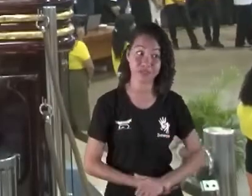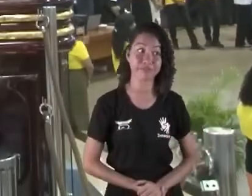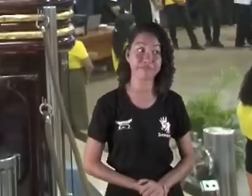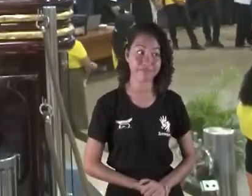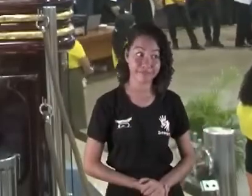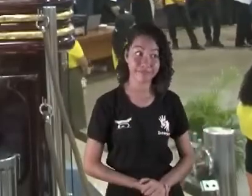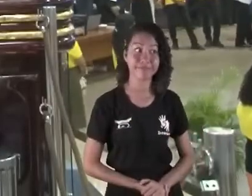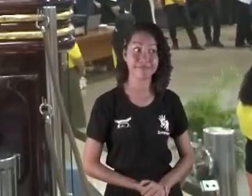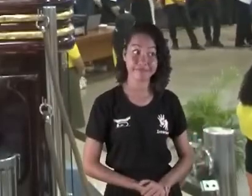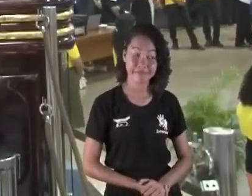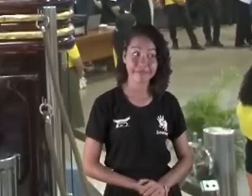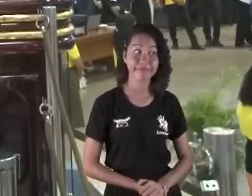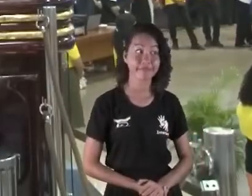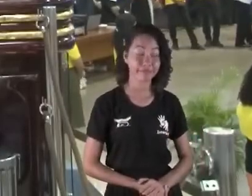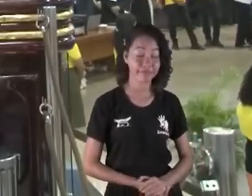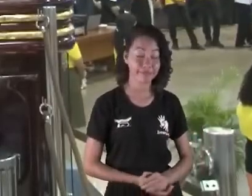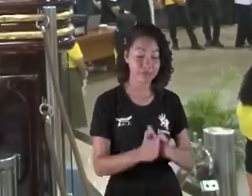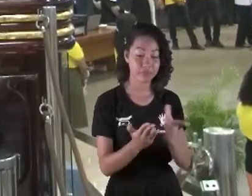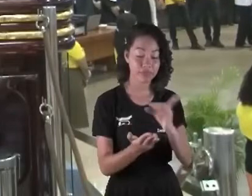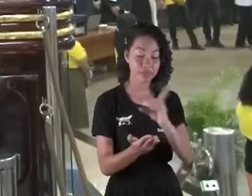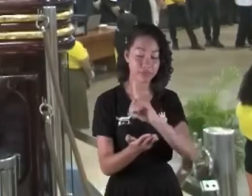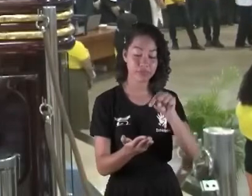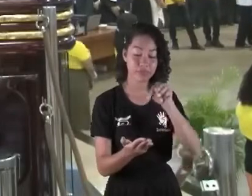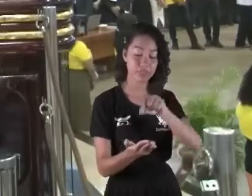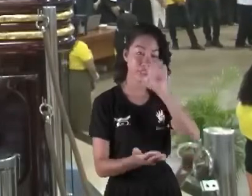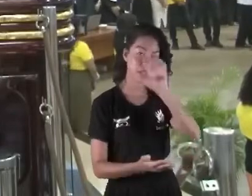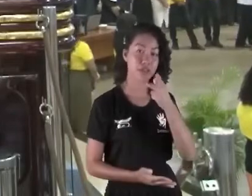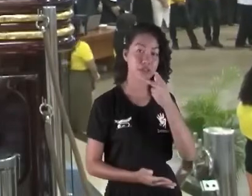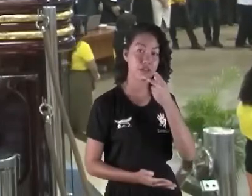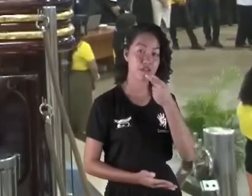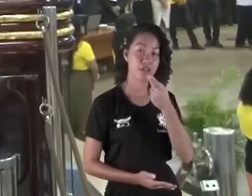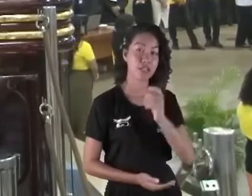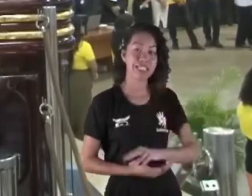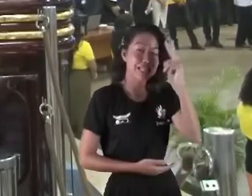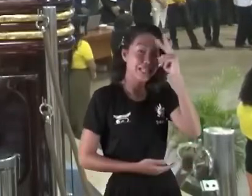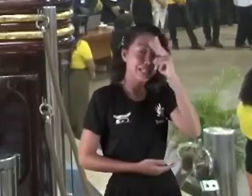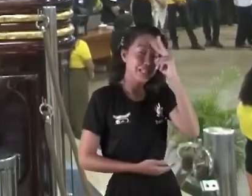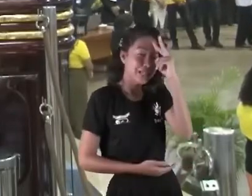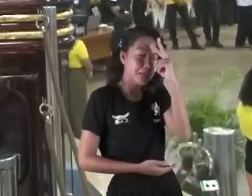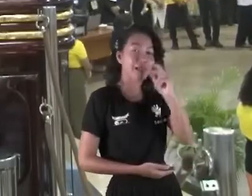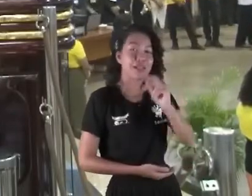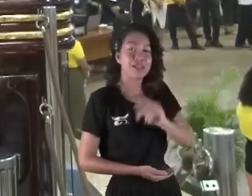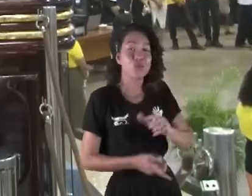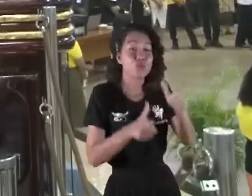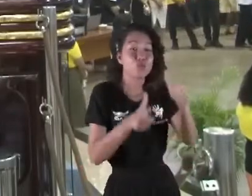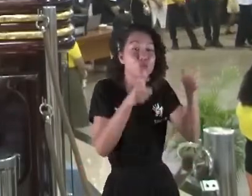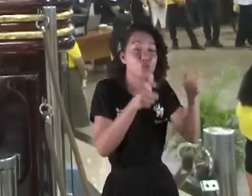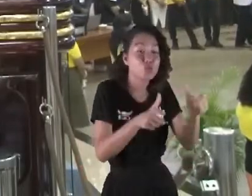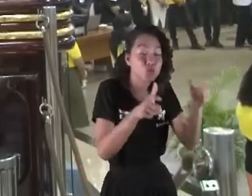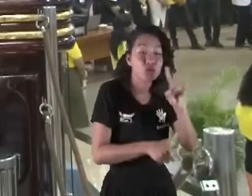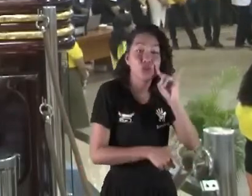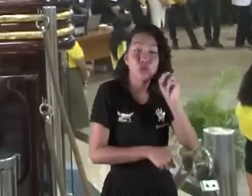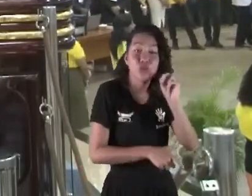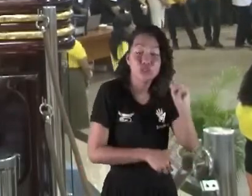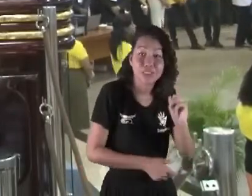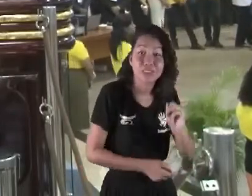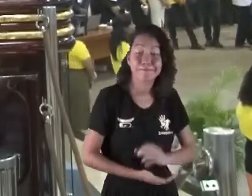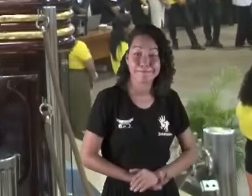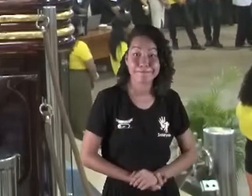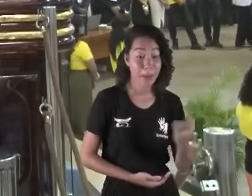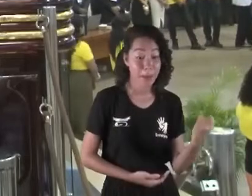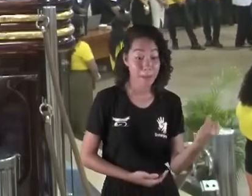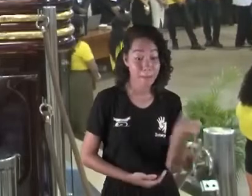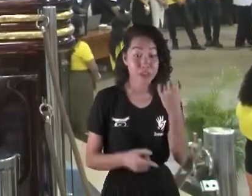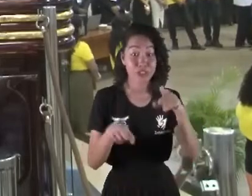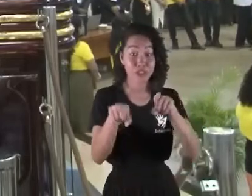Ezequiel não apenas se lembra quando, mais importante,